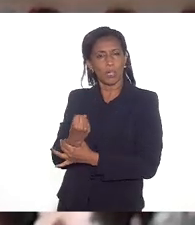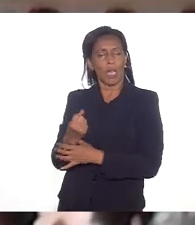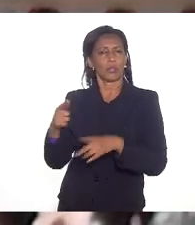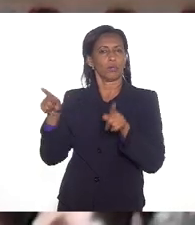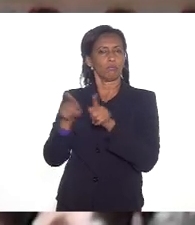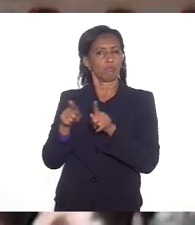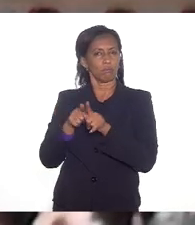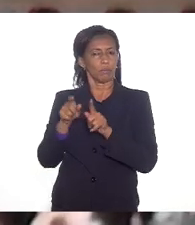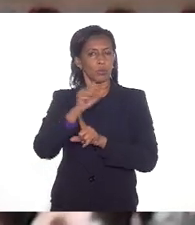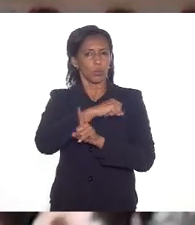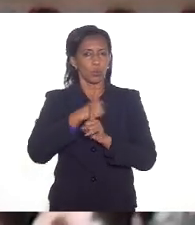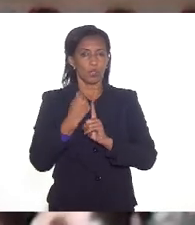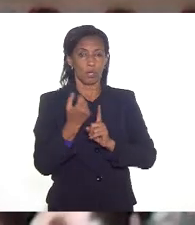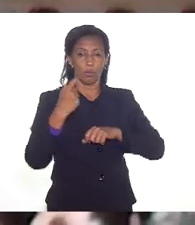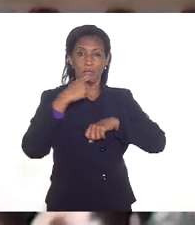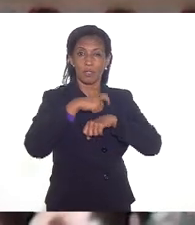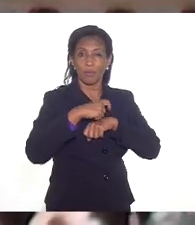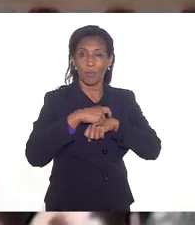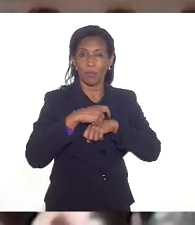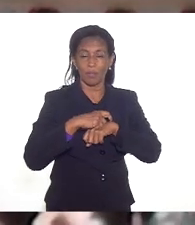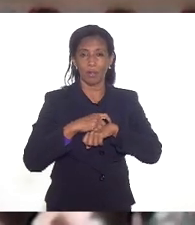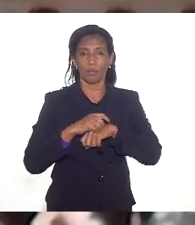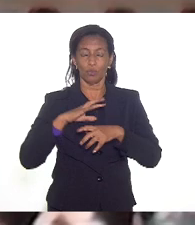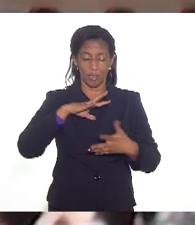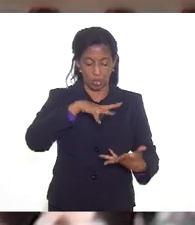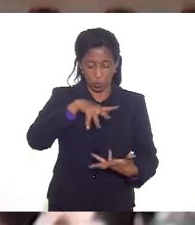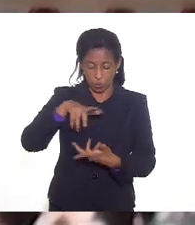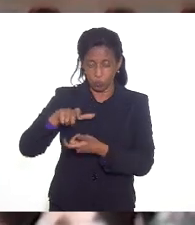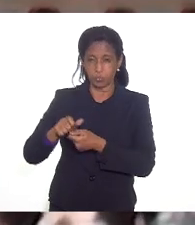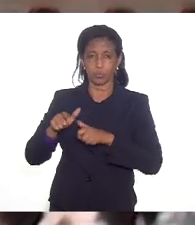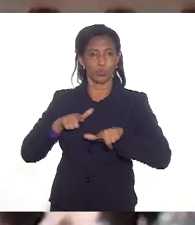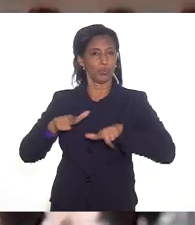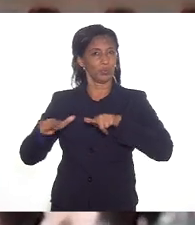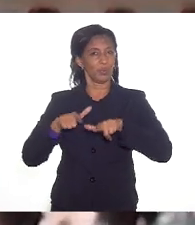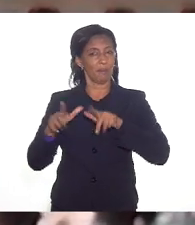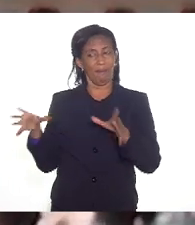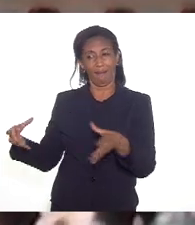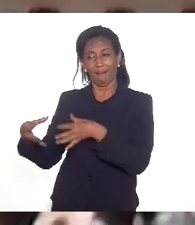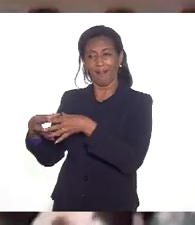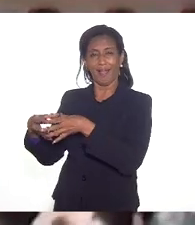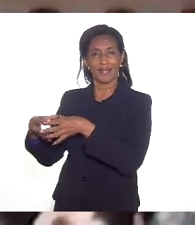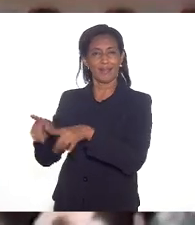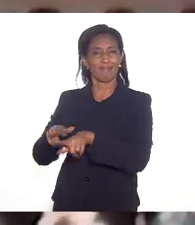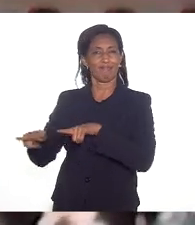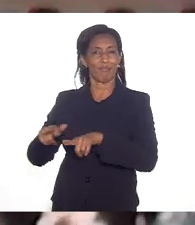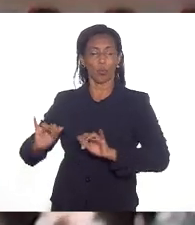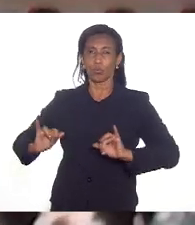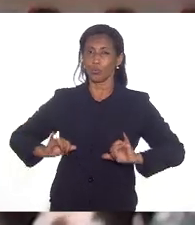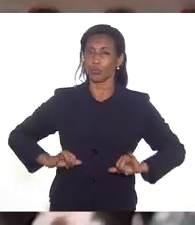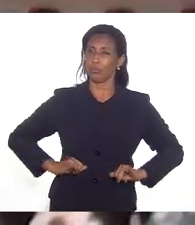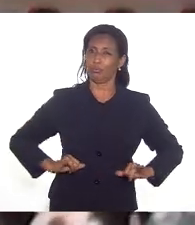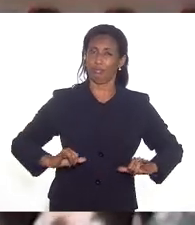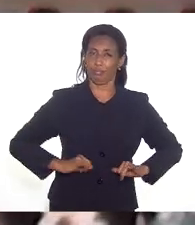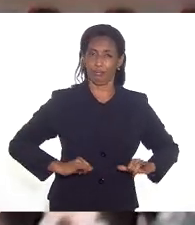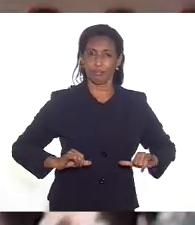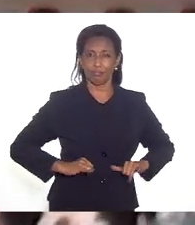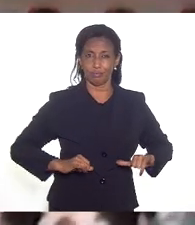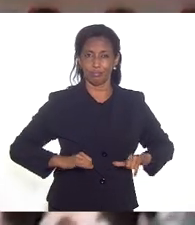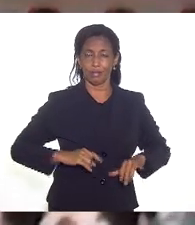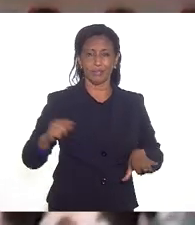social nesse momento em que o mundo do trabalho EA classe trabalhadora sofrem